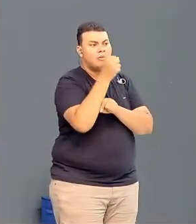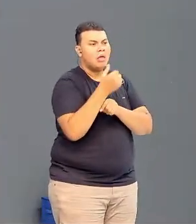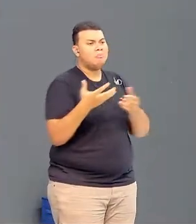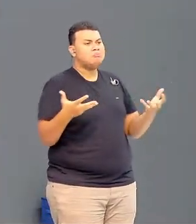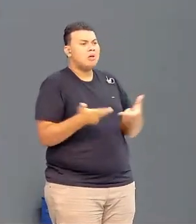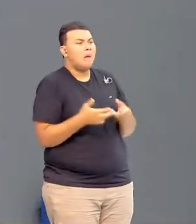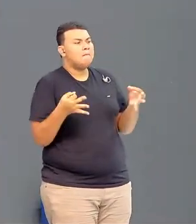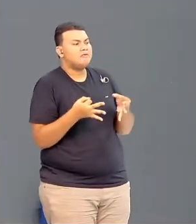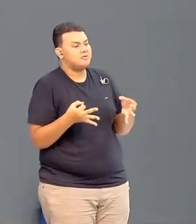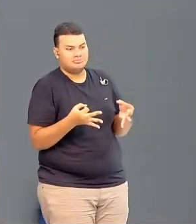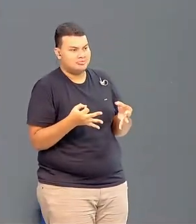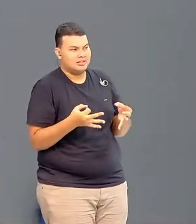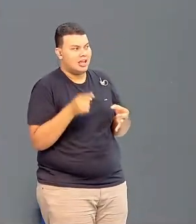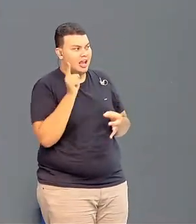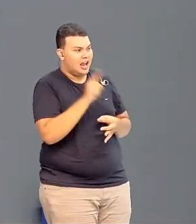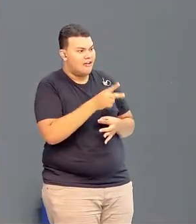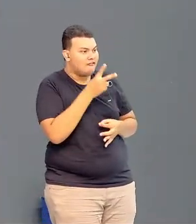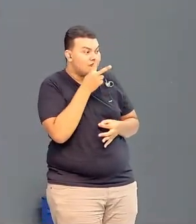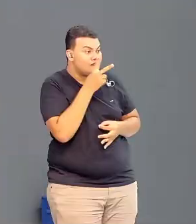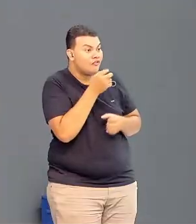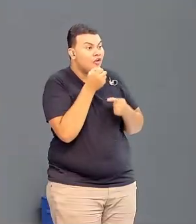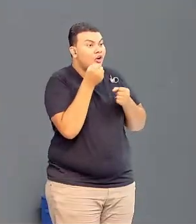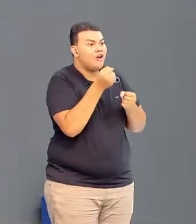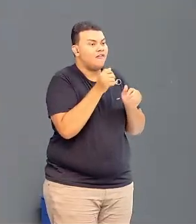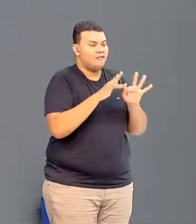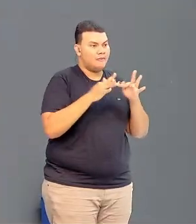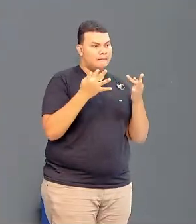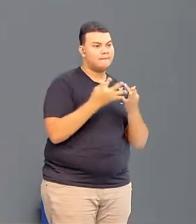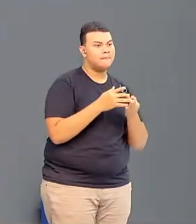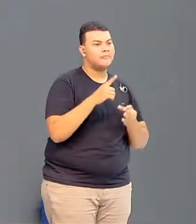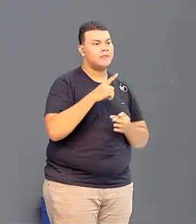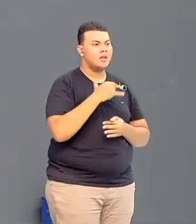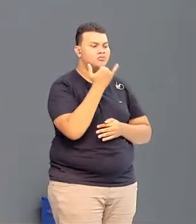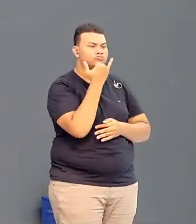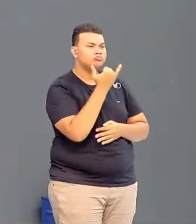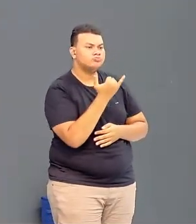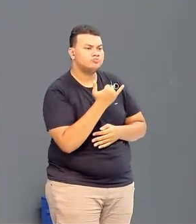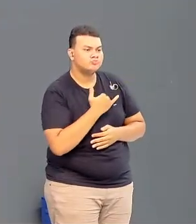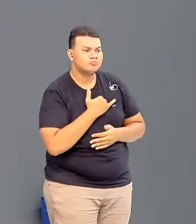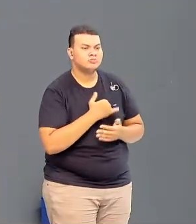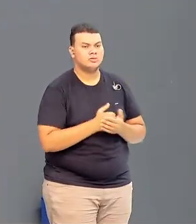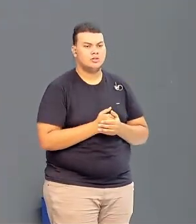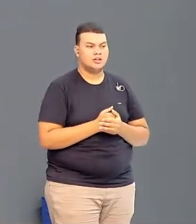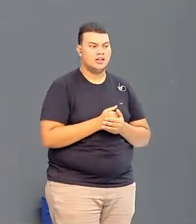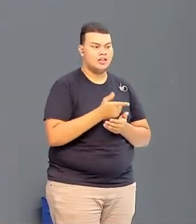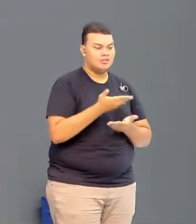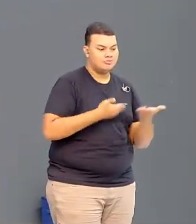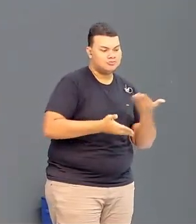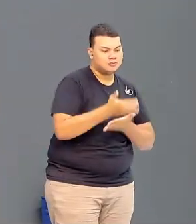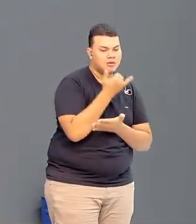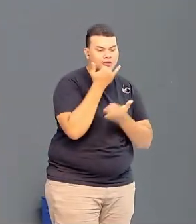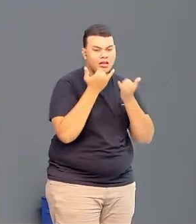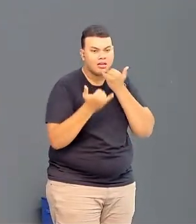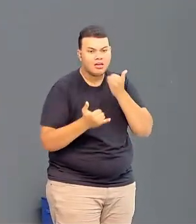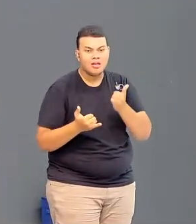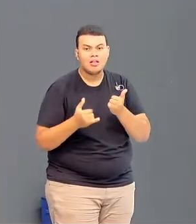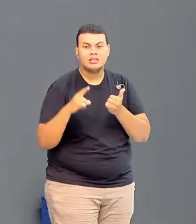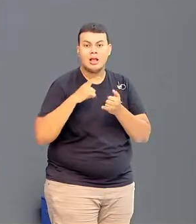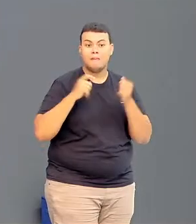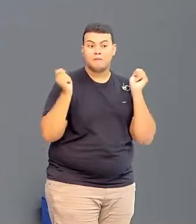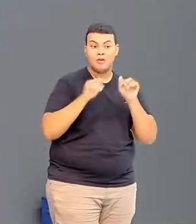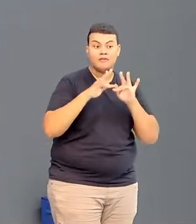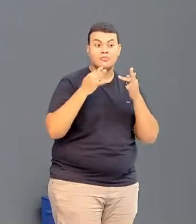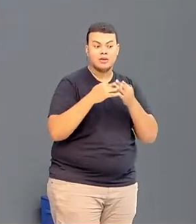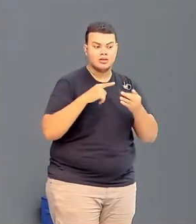não, porque não tem, tá gente? Mas estou falando de família forte, família que se perdoa, família onde essas pessoas conseguem pedir